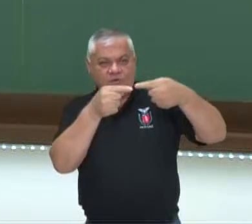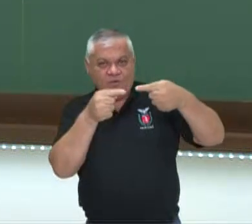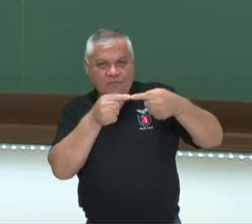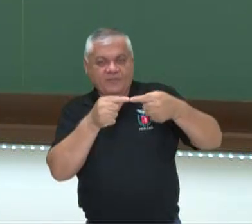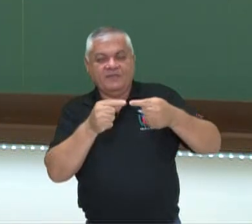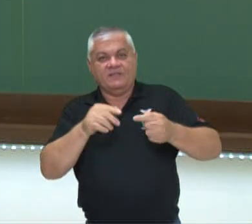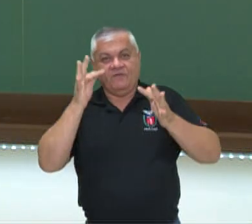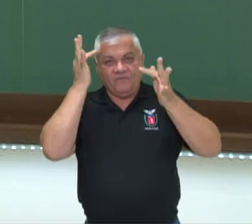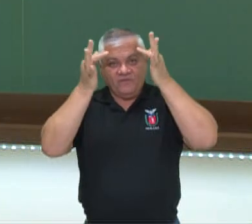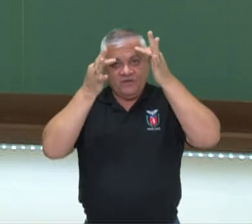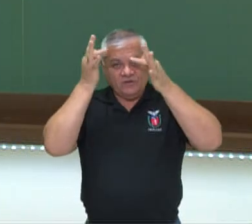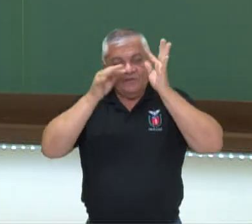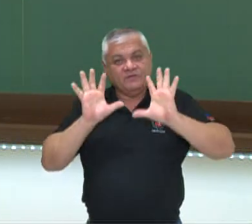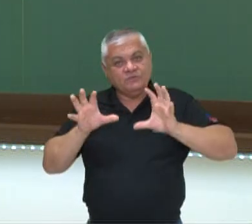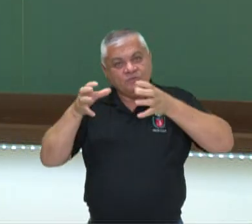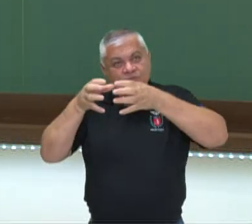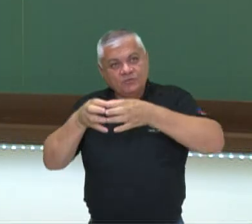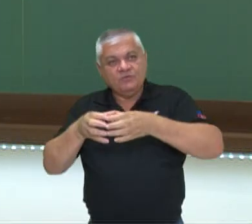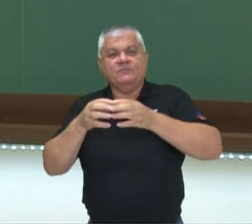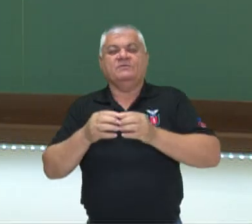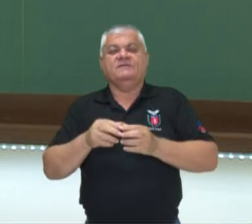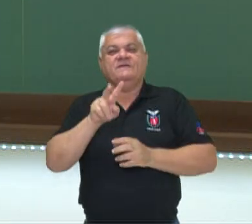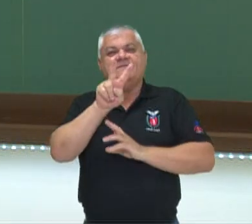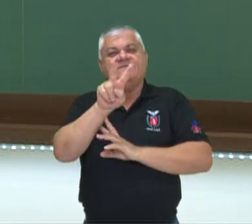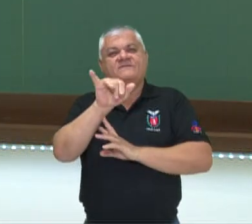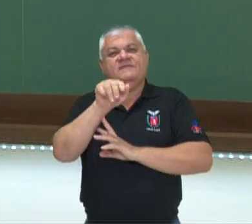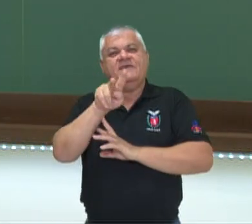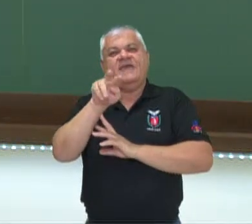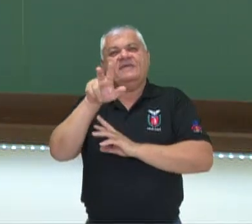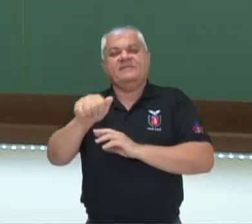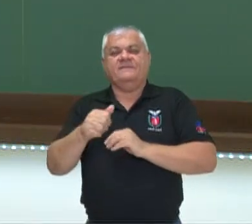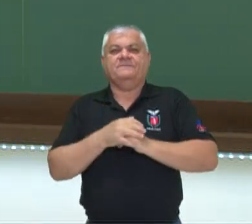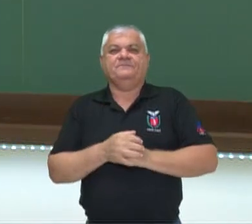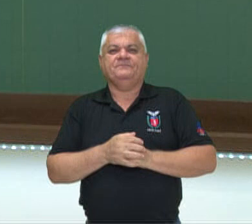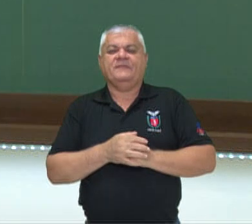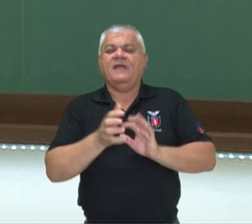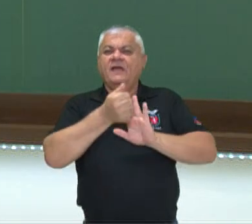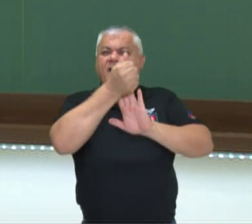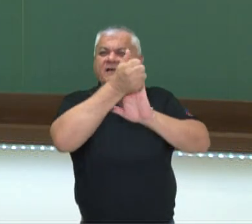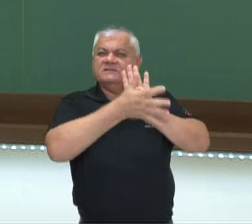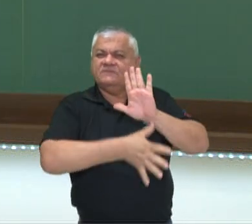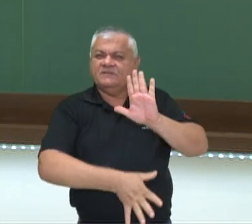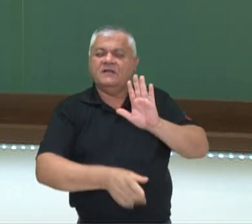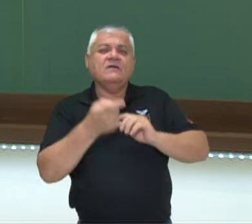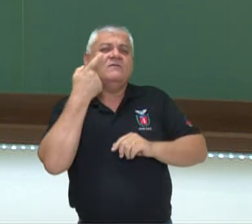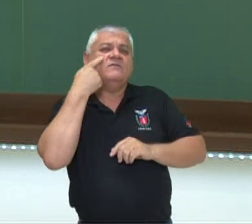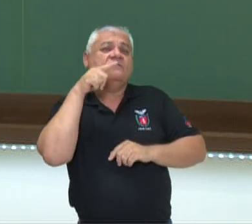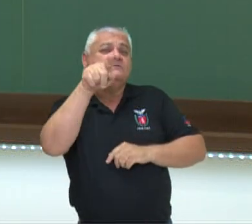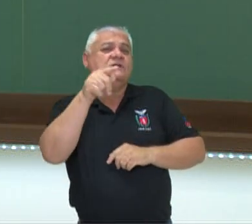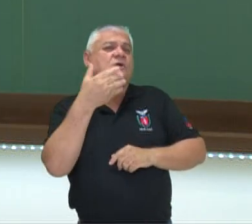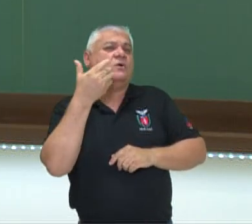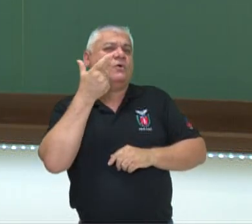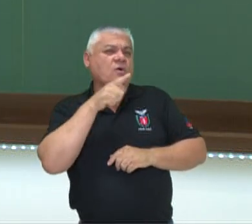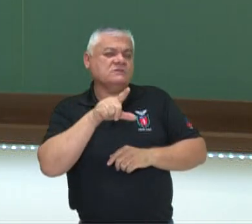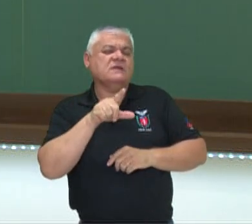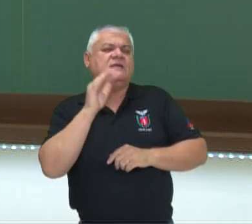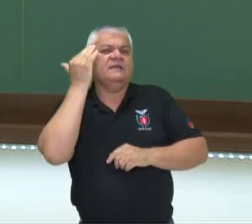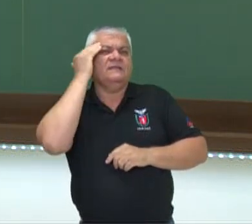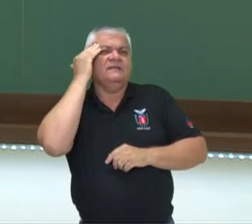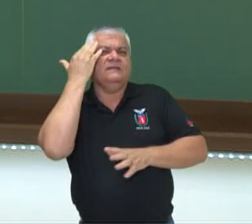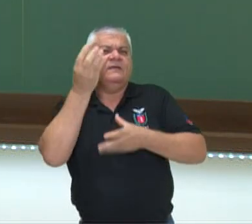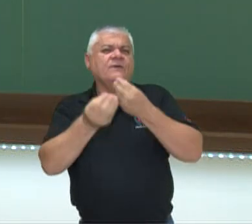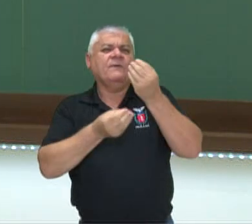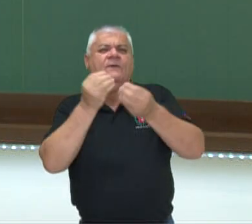os filósofos do Círculo de Viena. Vamos ver essa atividade aqui para ver se vocês conseguem entender melhor que critério é esse,